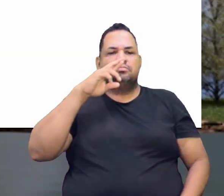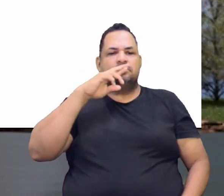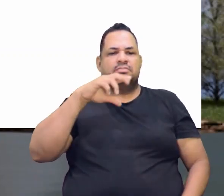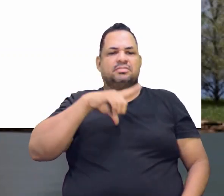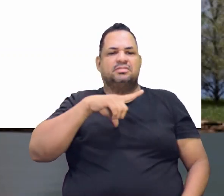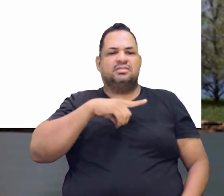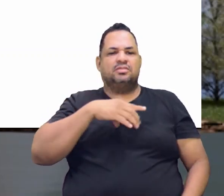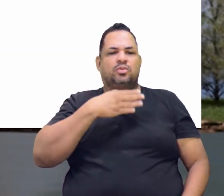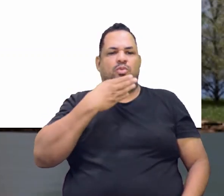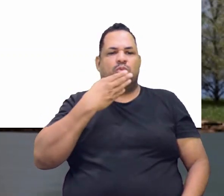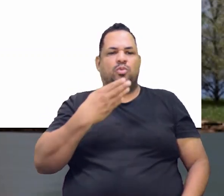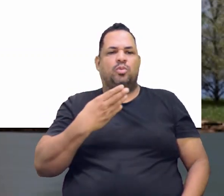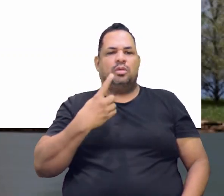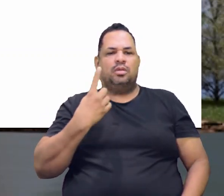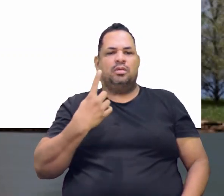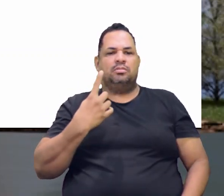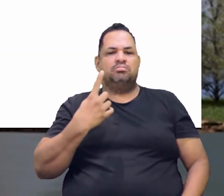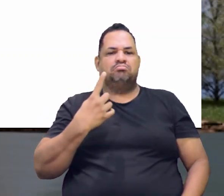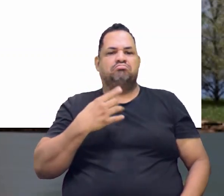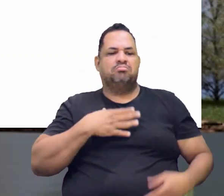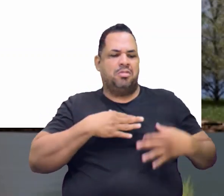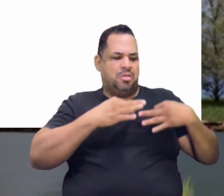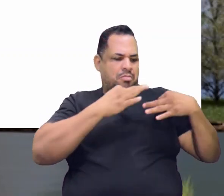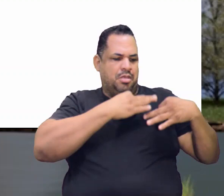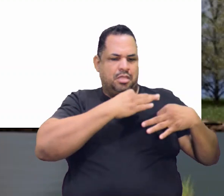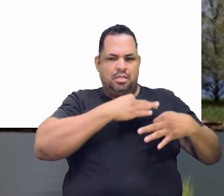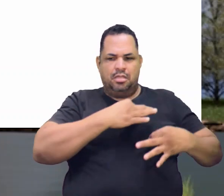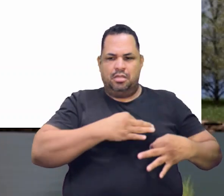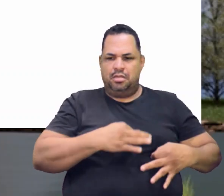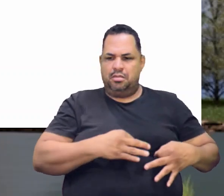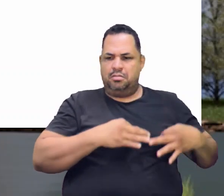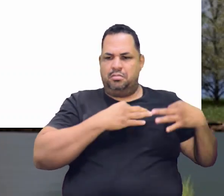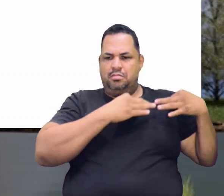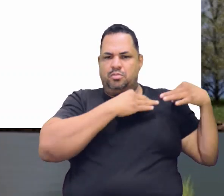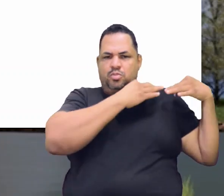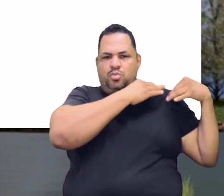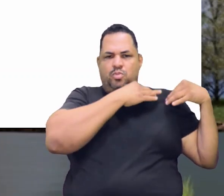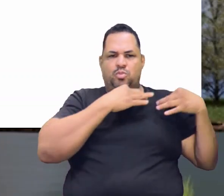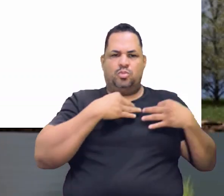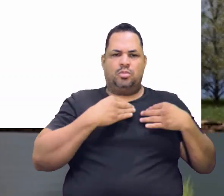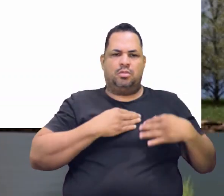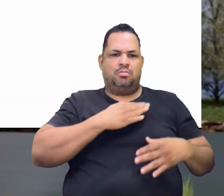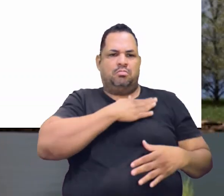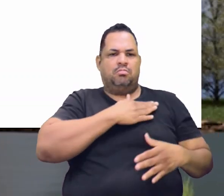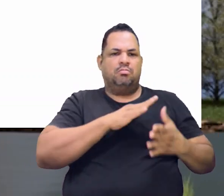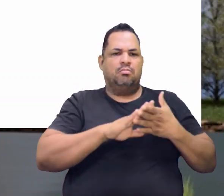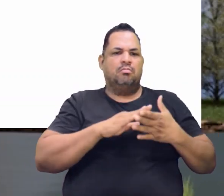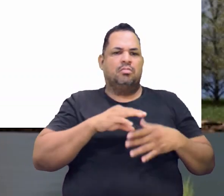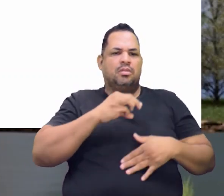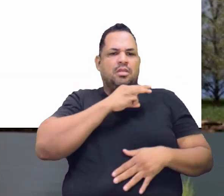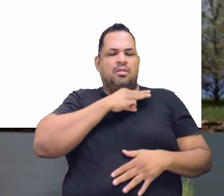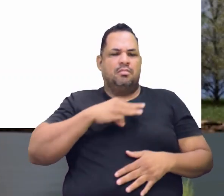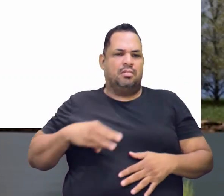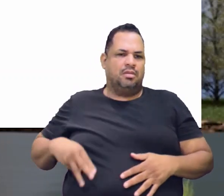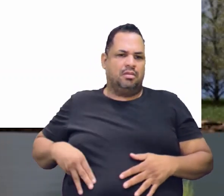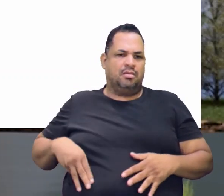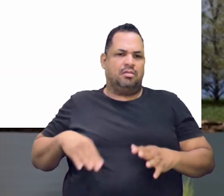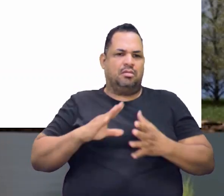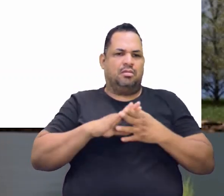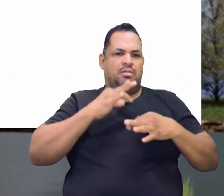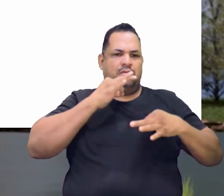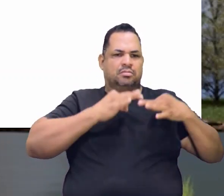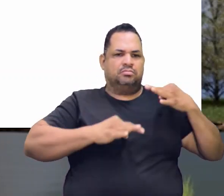teve 41 condecorações. Foi comendador, foi ministro